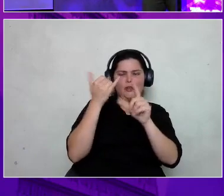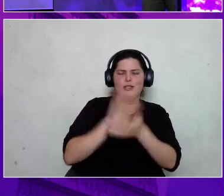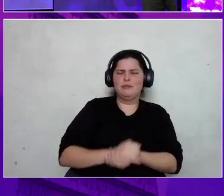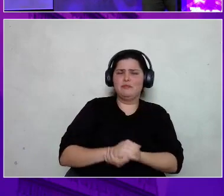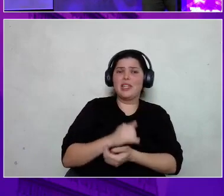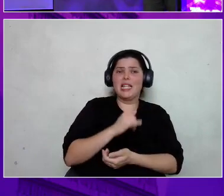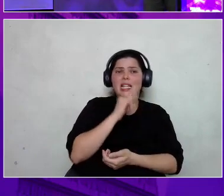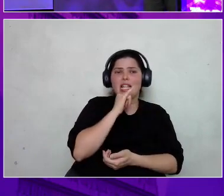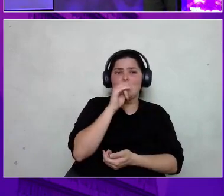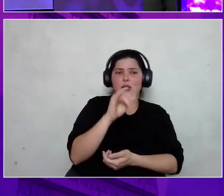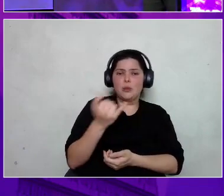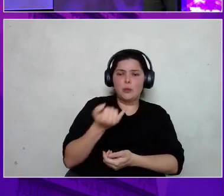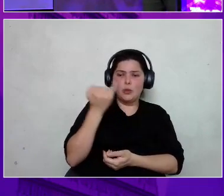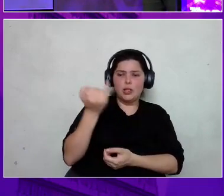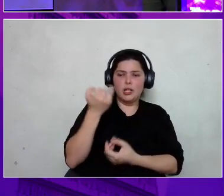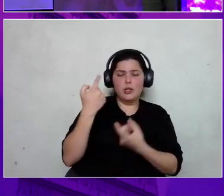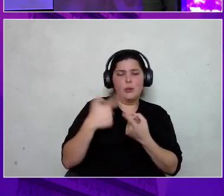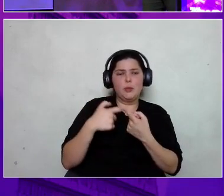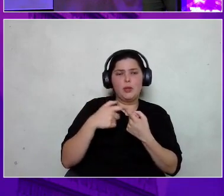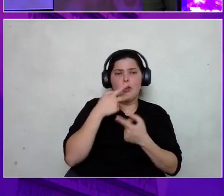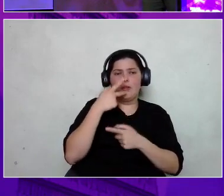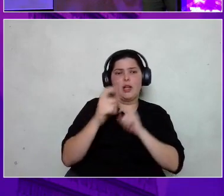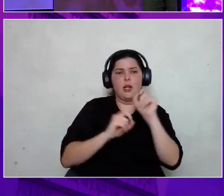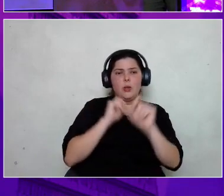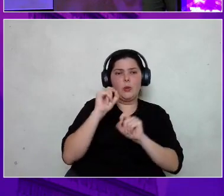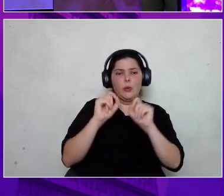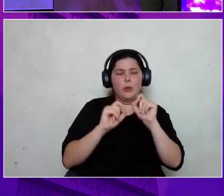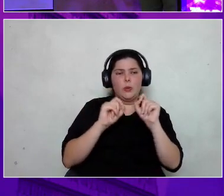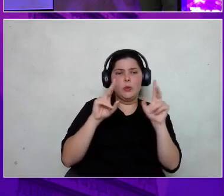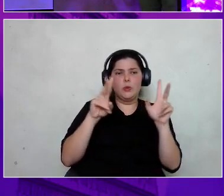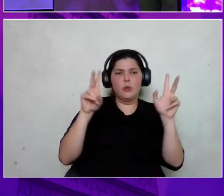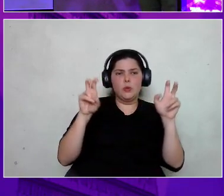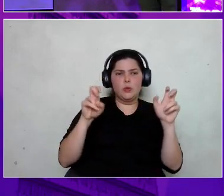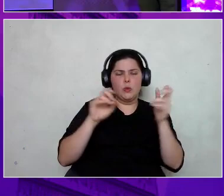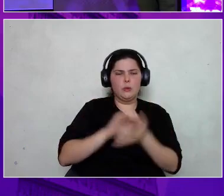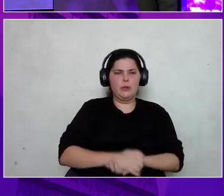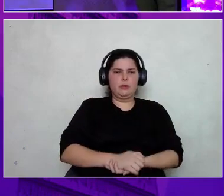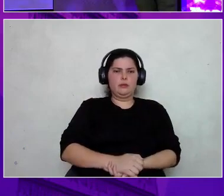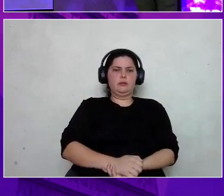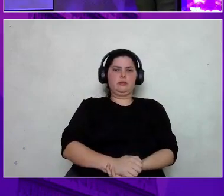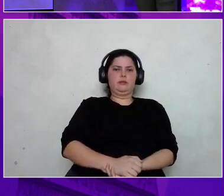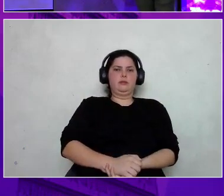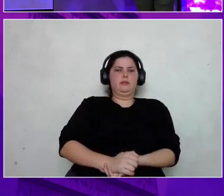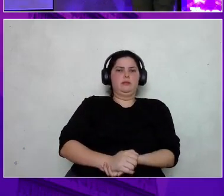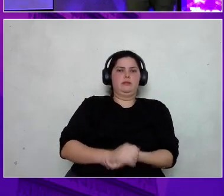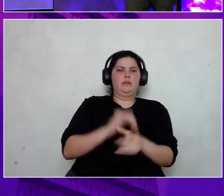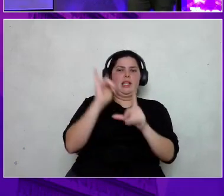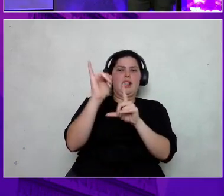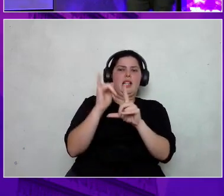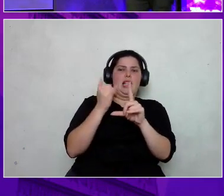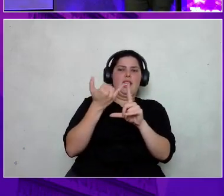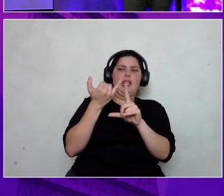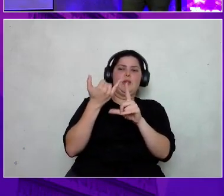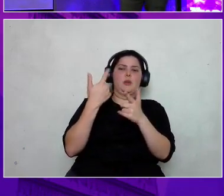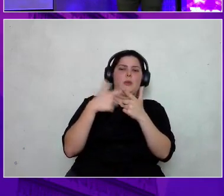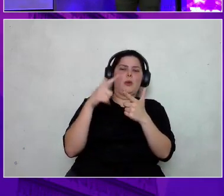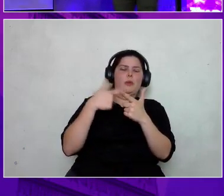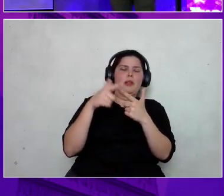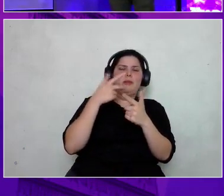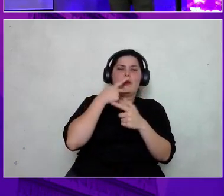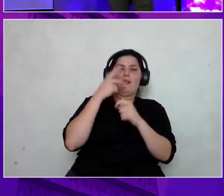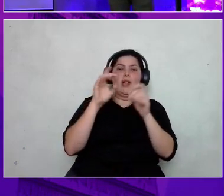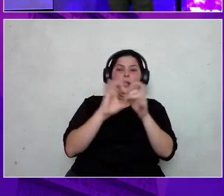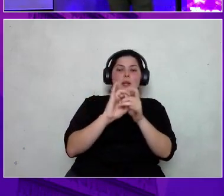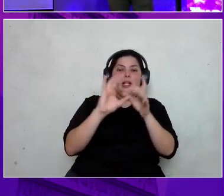não estou falando só de um quesito de o layout quebrou, mas estou falando de permitir que a